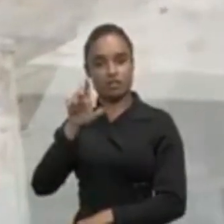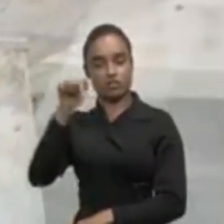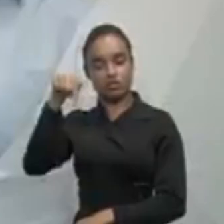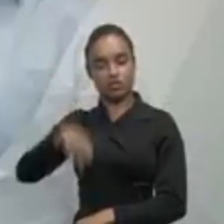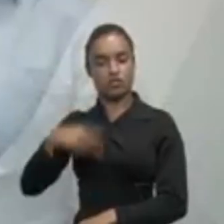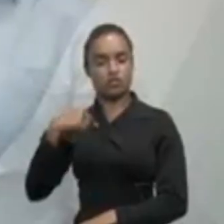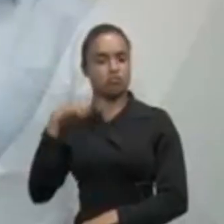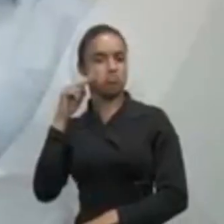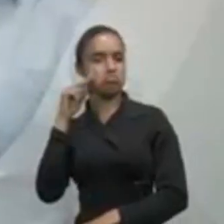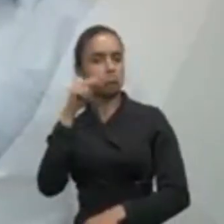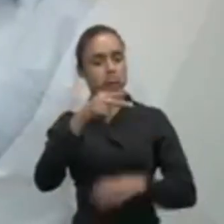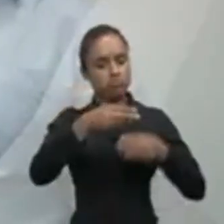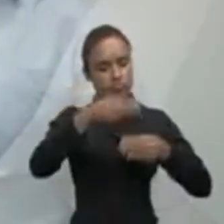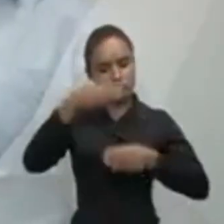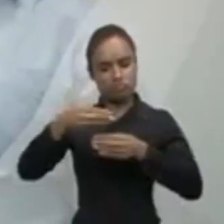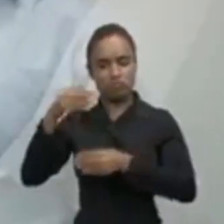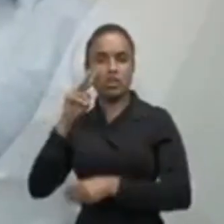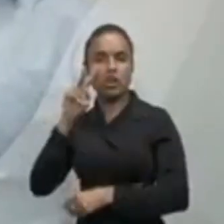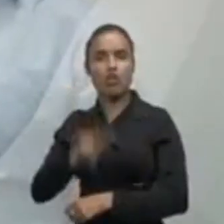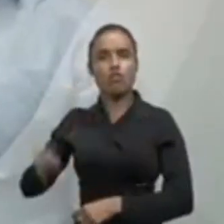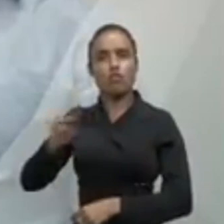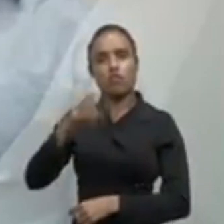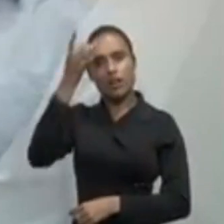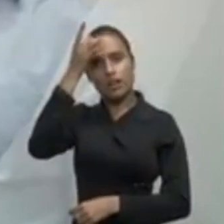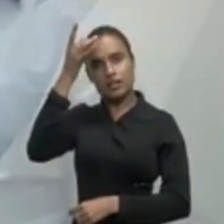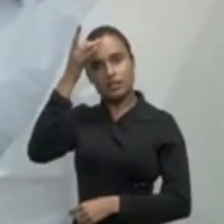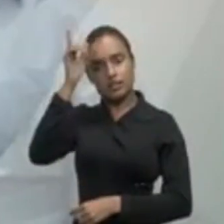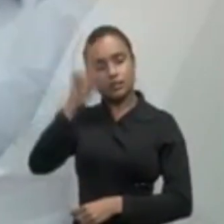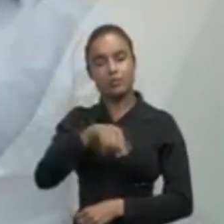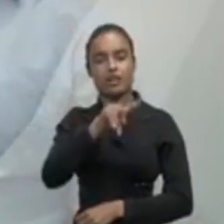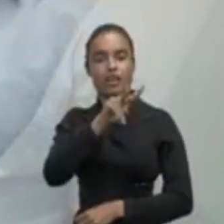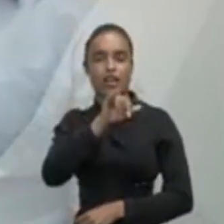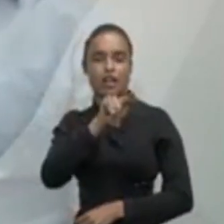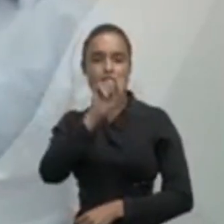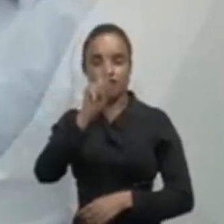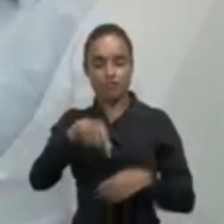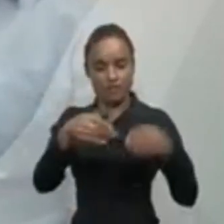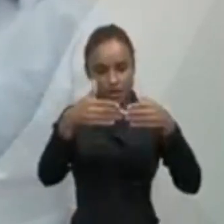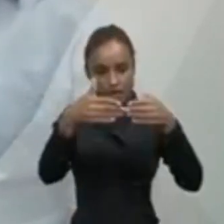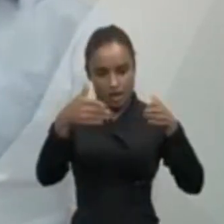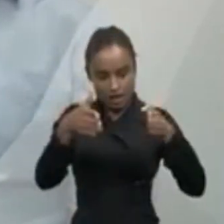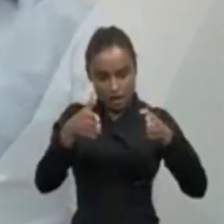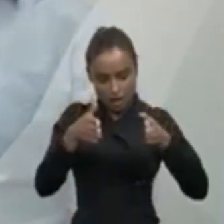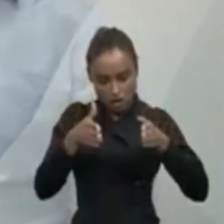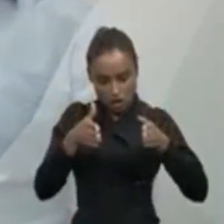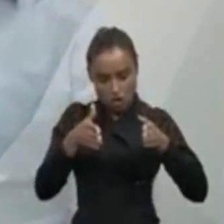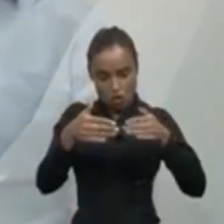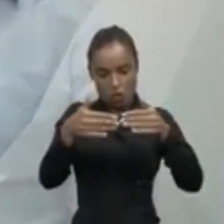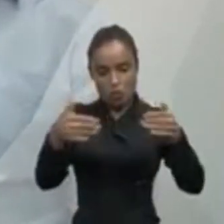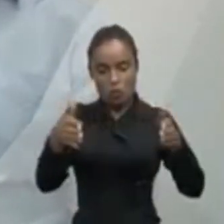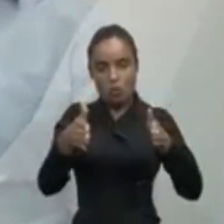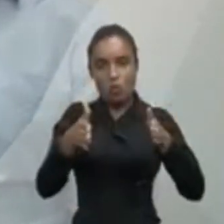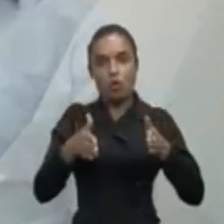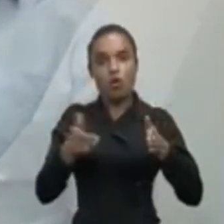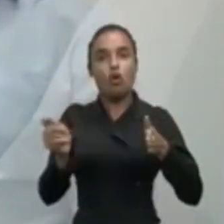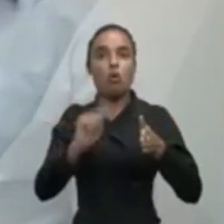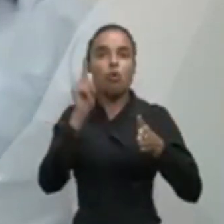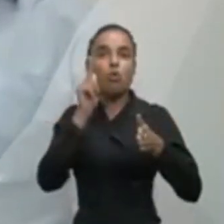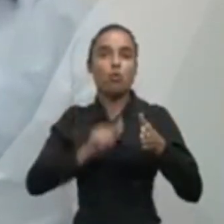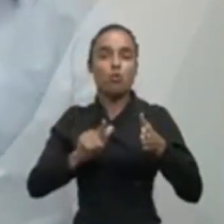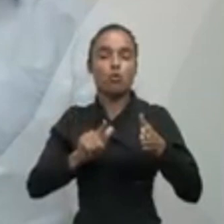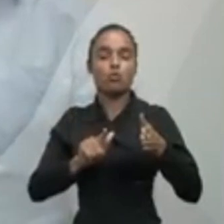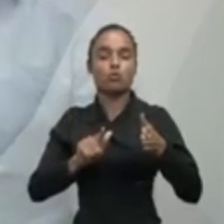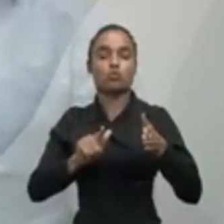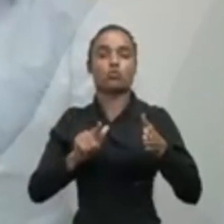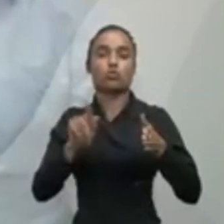visualizá-las. As vigas comuns são as chamadas vigas retangulares, e a viga T especificamente é uma viga onde a gente consegue utilizar a